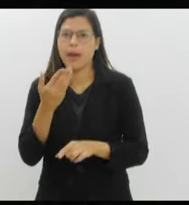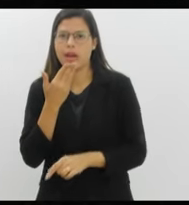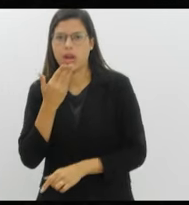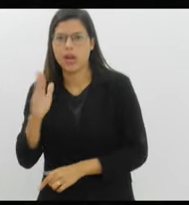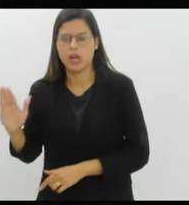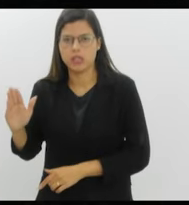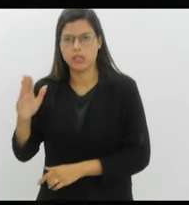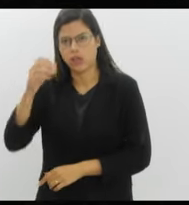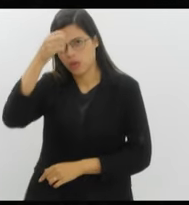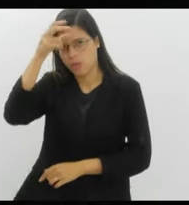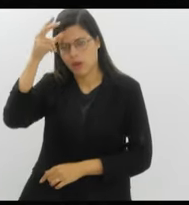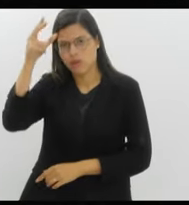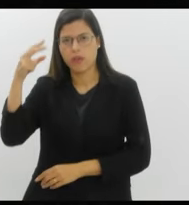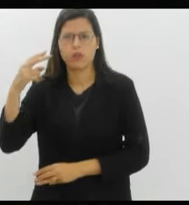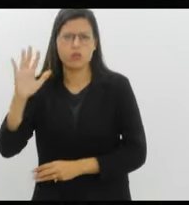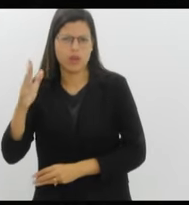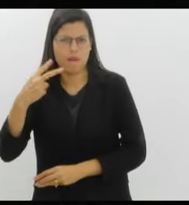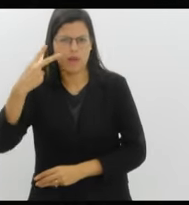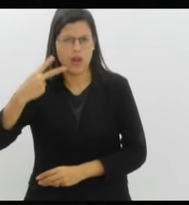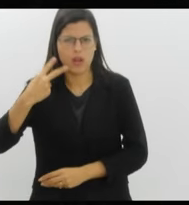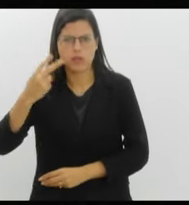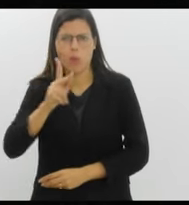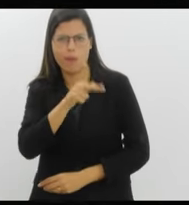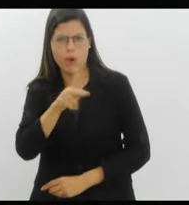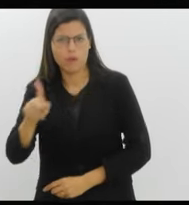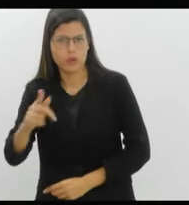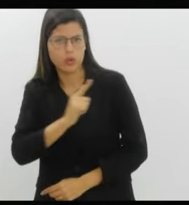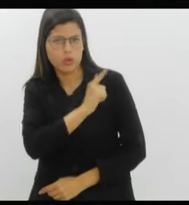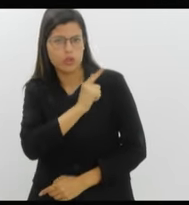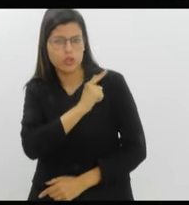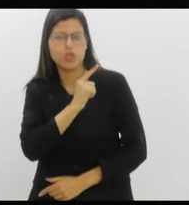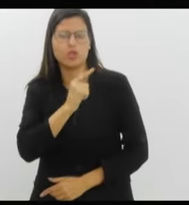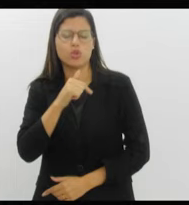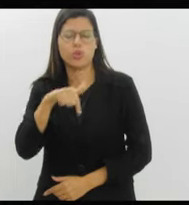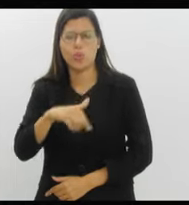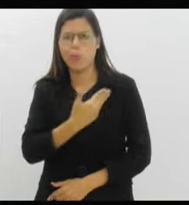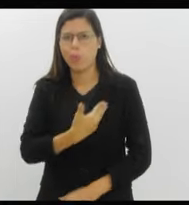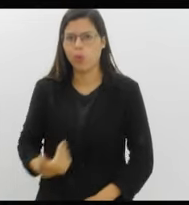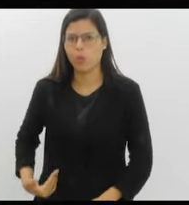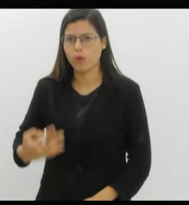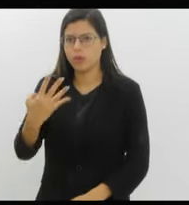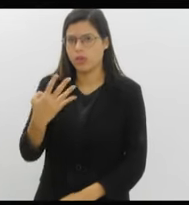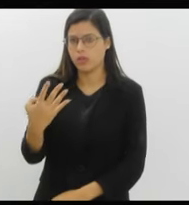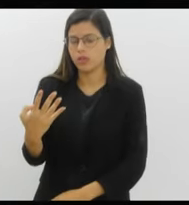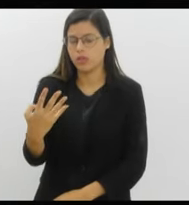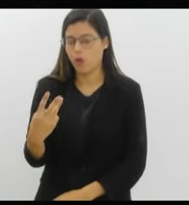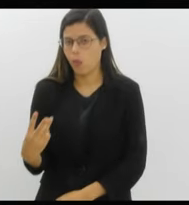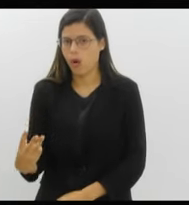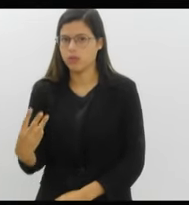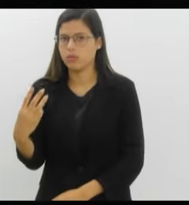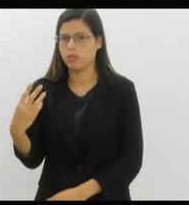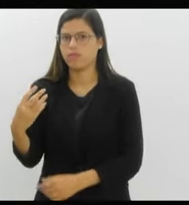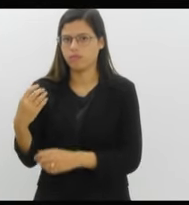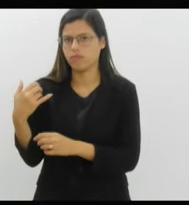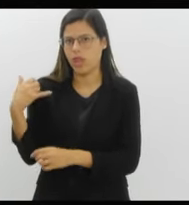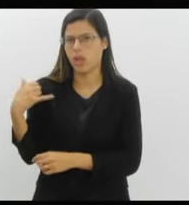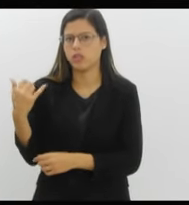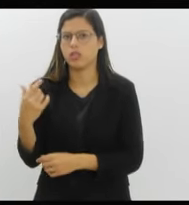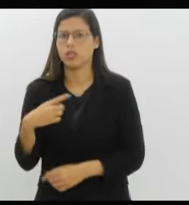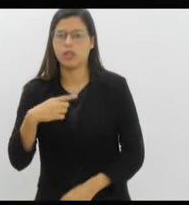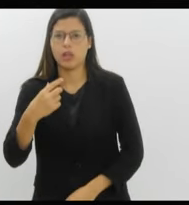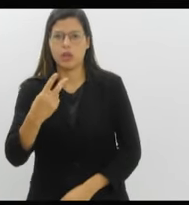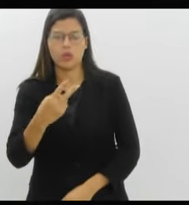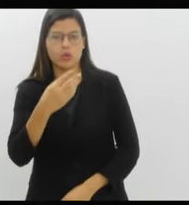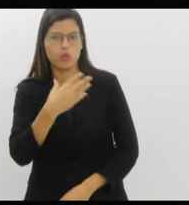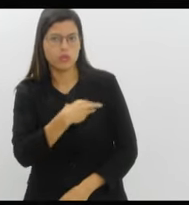sou militante há muito tempo, sou professor, gestor público, estou aqui com os meus 34 anos, tenho dois filhos, e em 96 eu